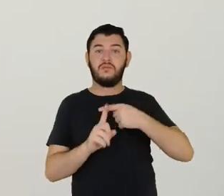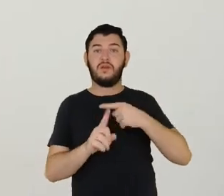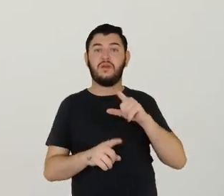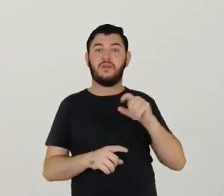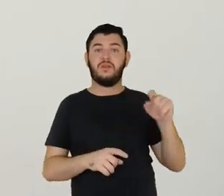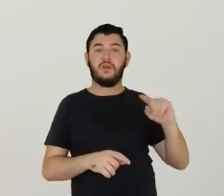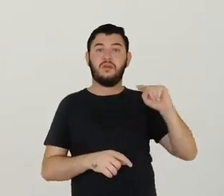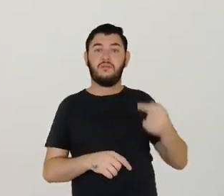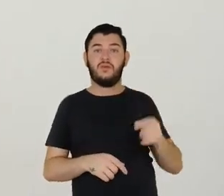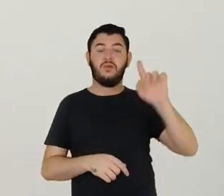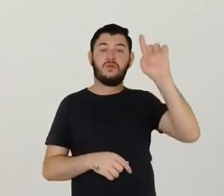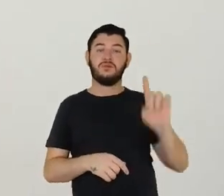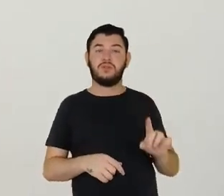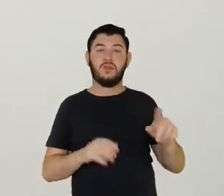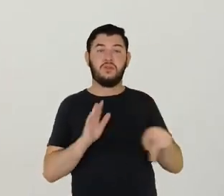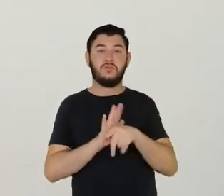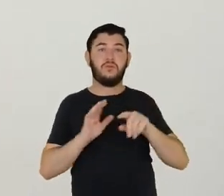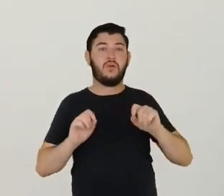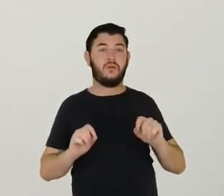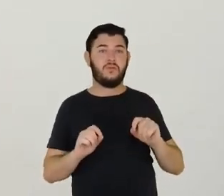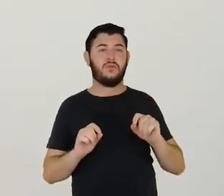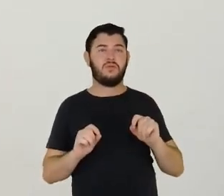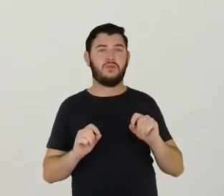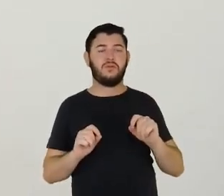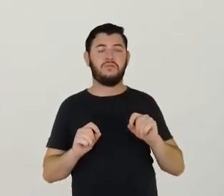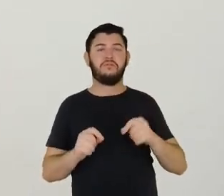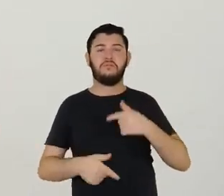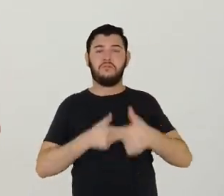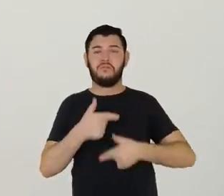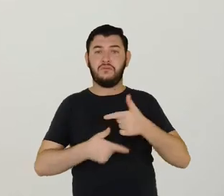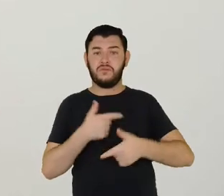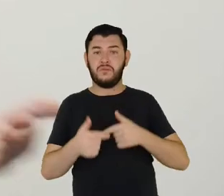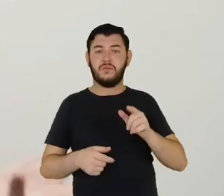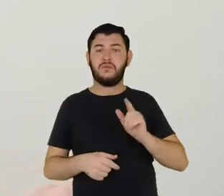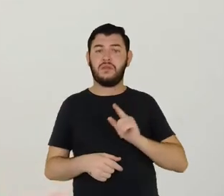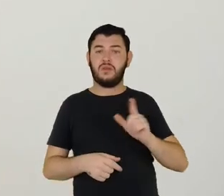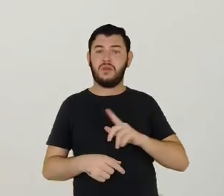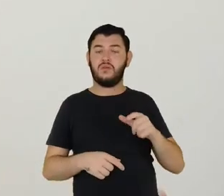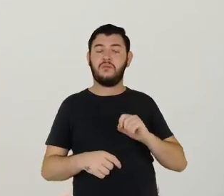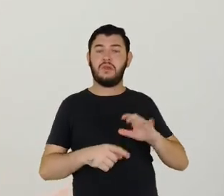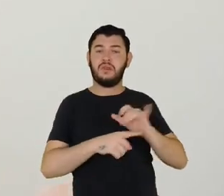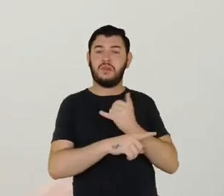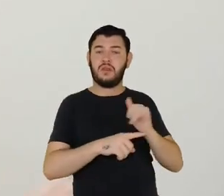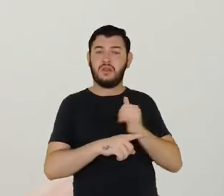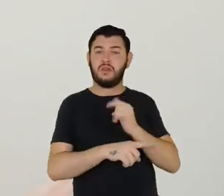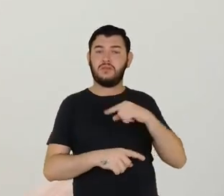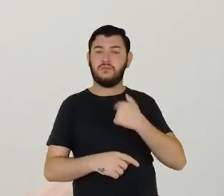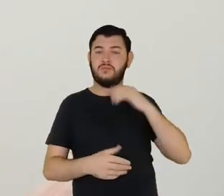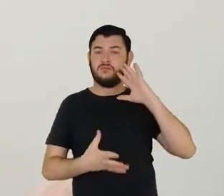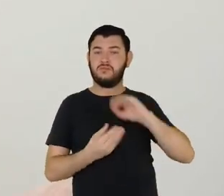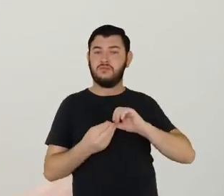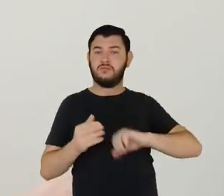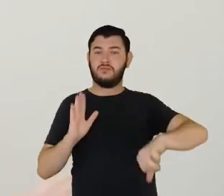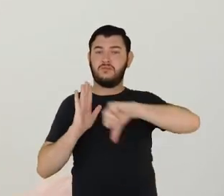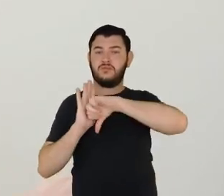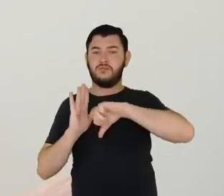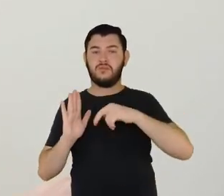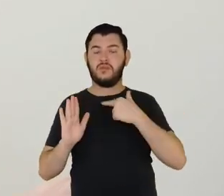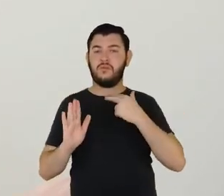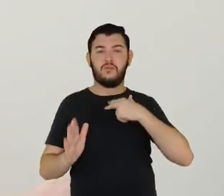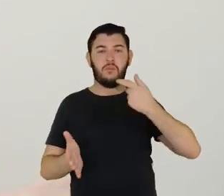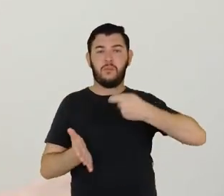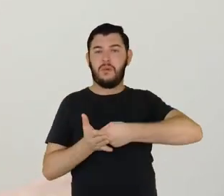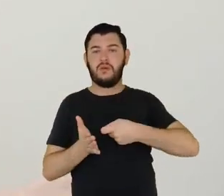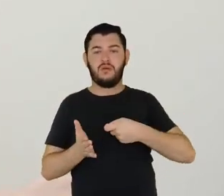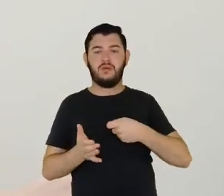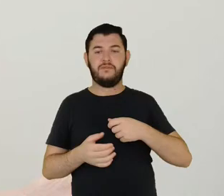estão usando um subterfúgio que é ilegal, obviamente é ilegal, porque eles não podem pagar o teu direito de intérprete antes do produto ir